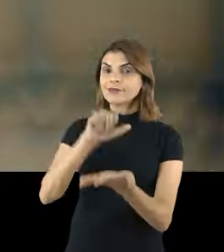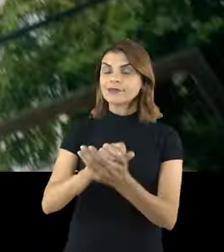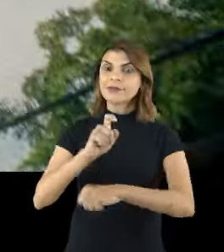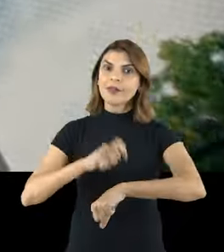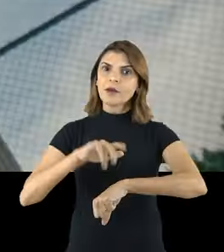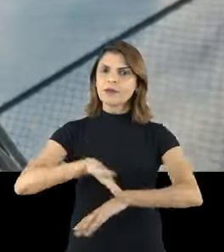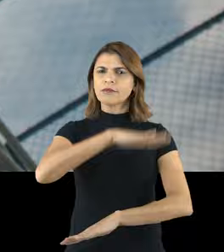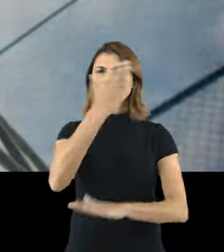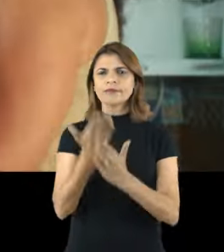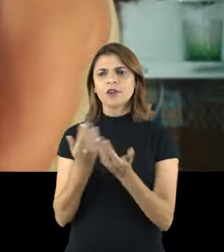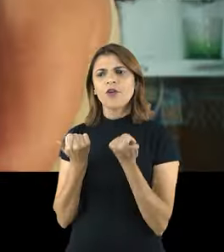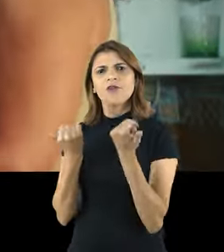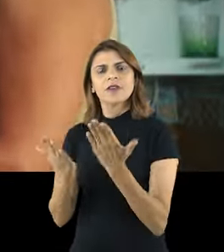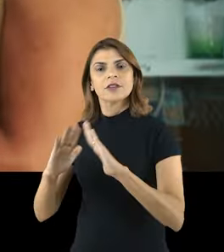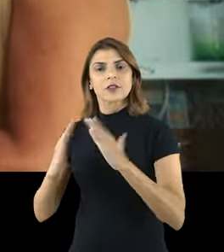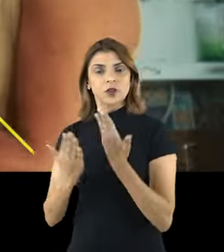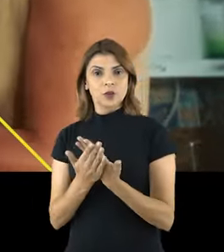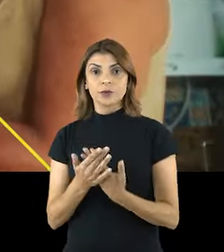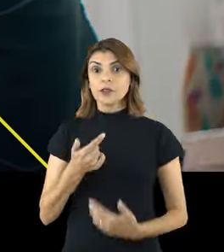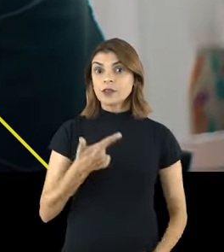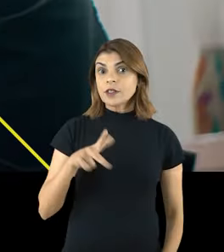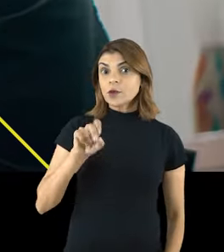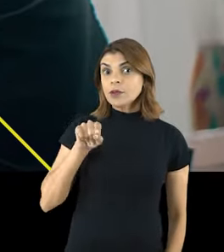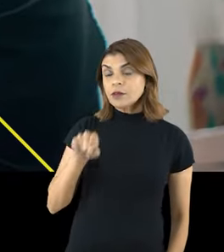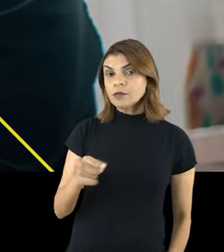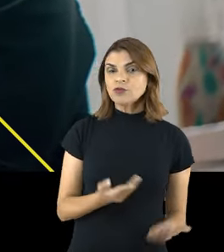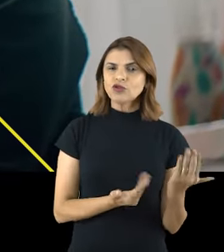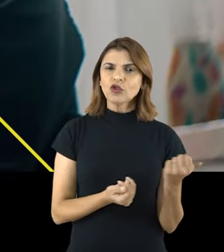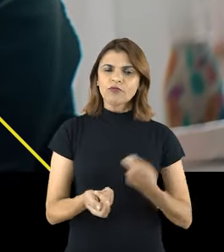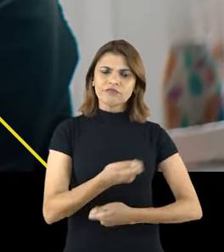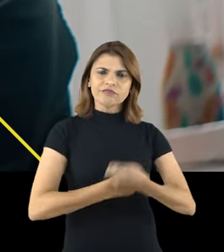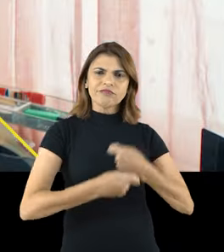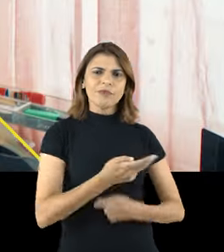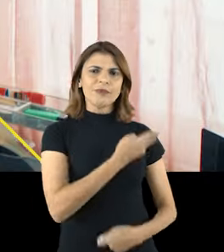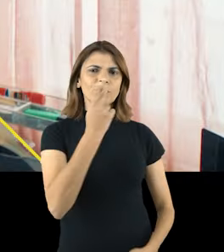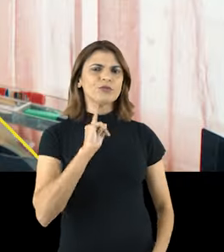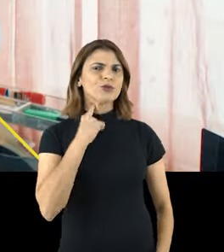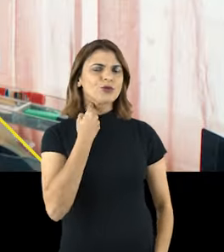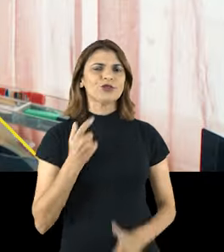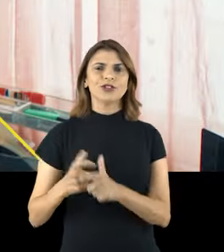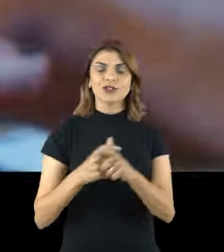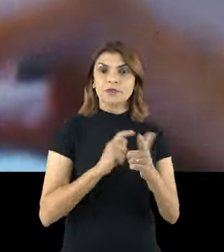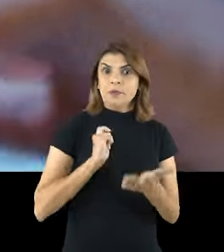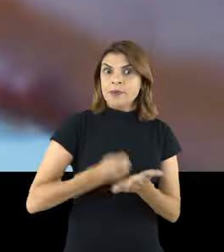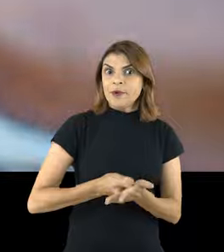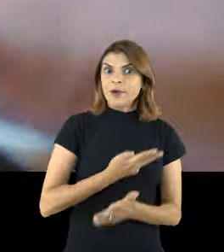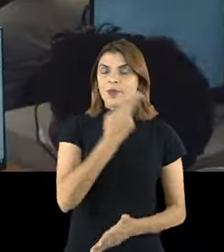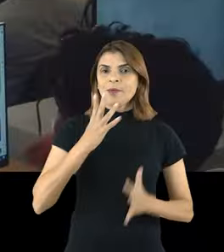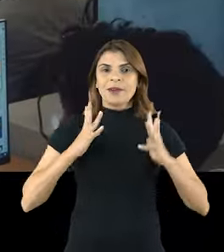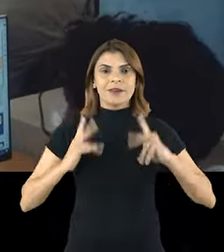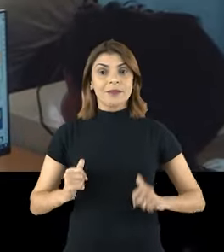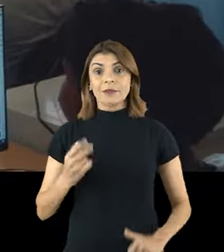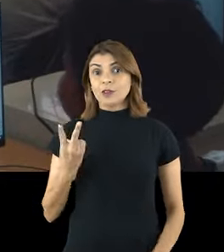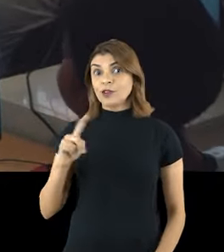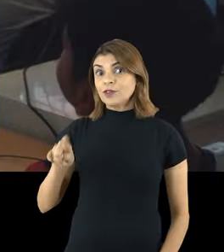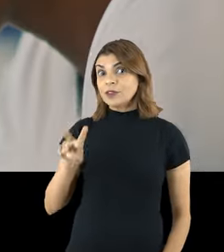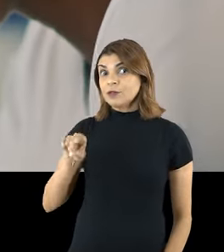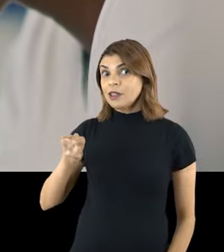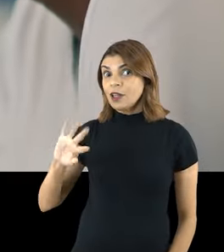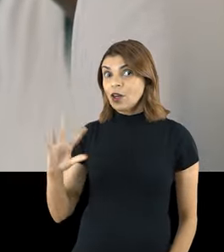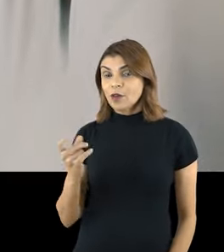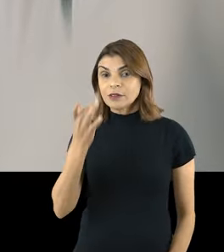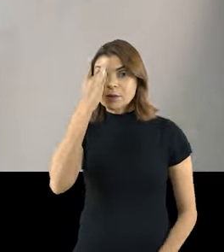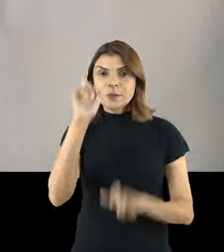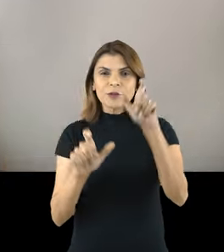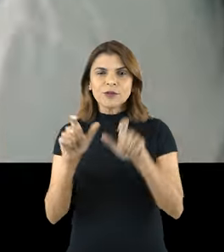em tempo integral foram ofertadas. 250 mil jovens negociaram suas dívidas. E 2,5 milhões de estudantes terão